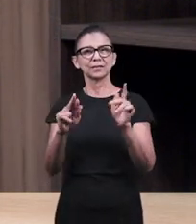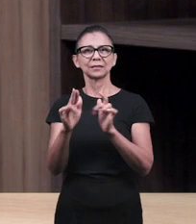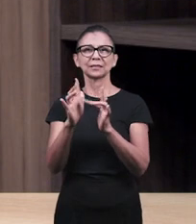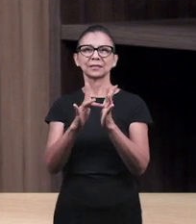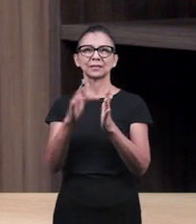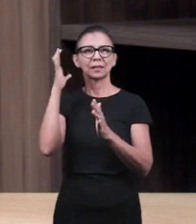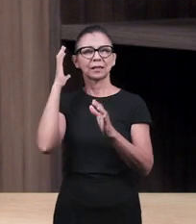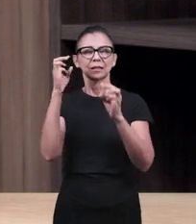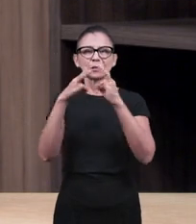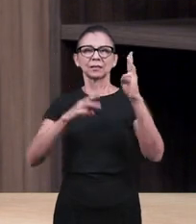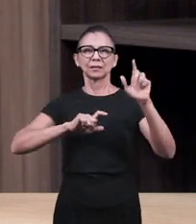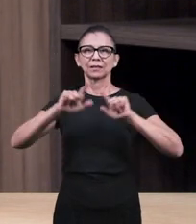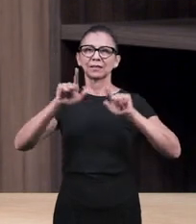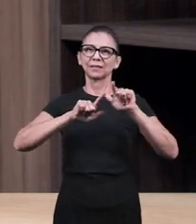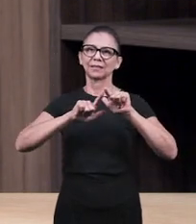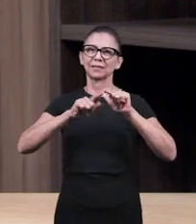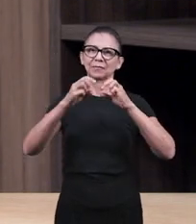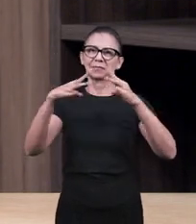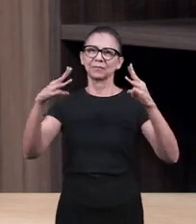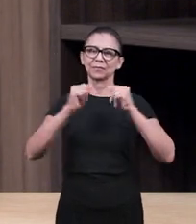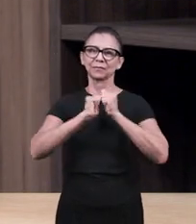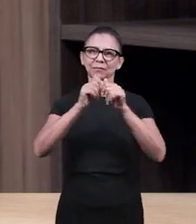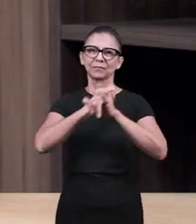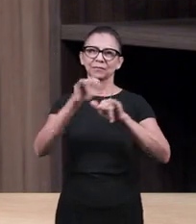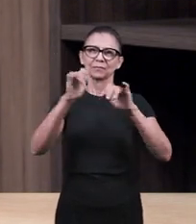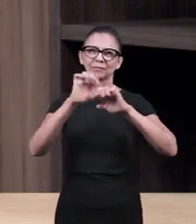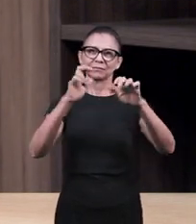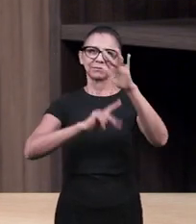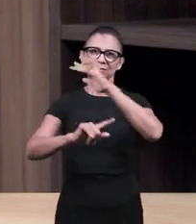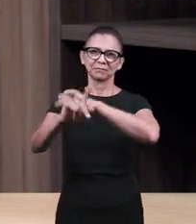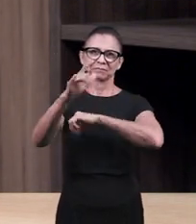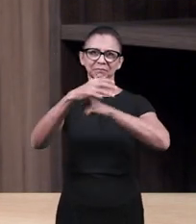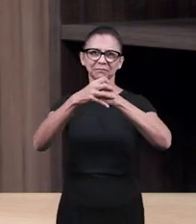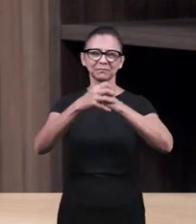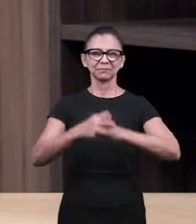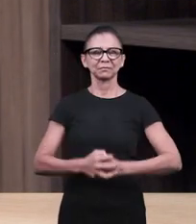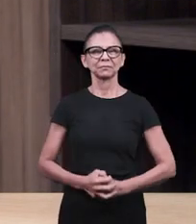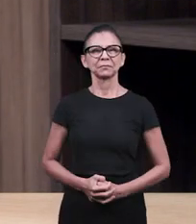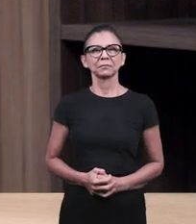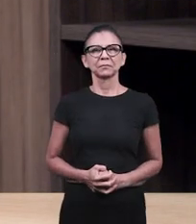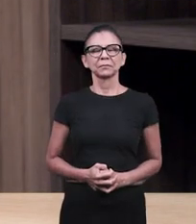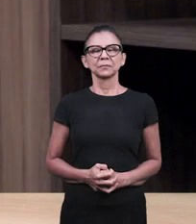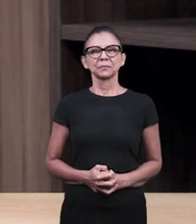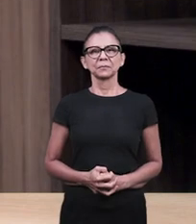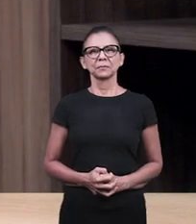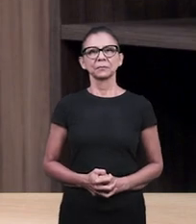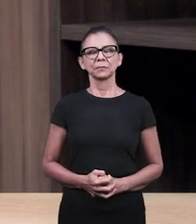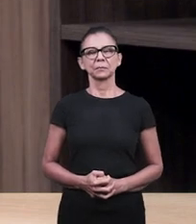abençoe, a paz do Senhor Jesus, Rádio e TV Web Manaim, juntas anunciando o Evangelho Eterno.